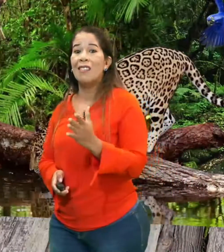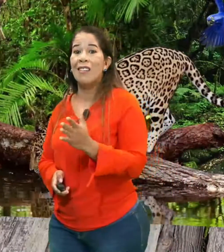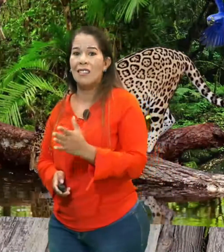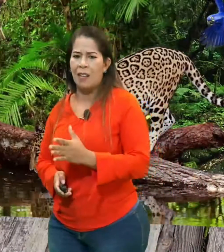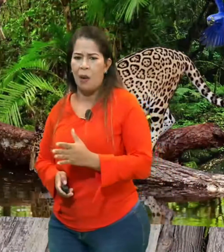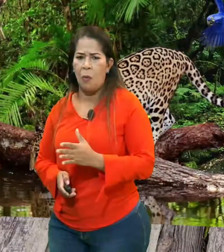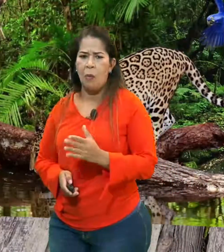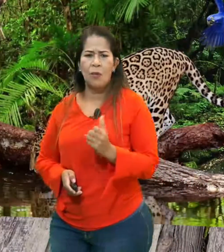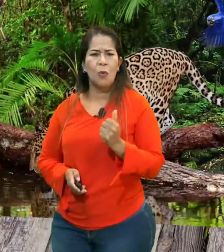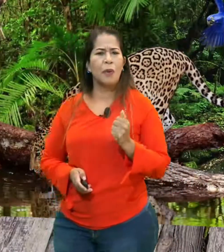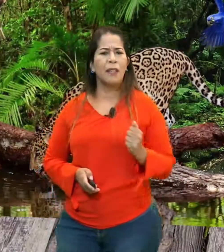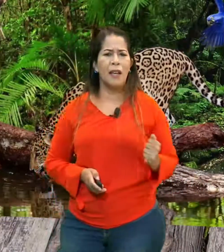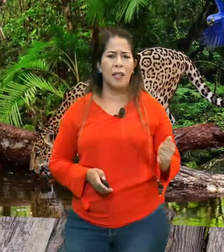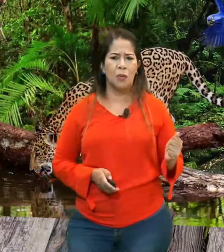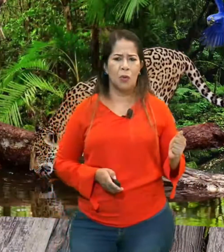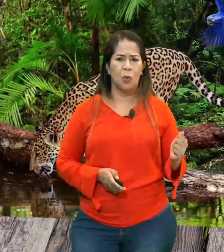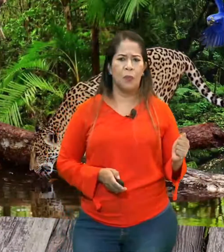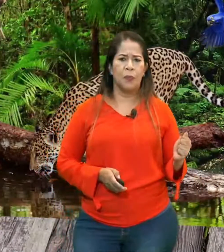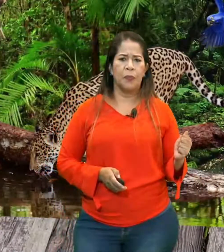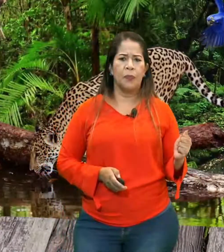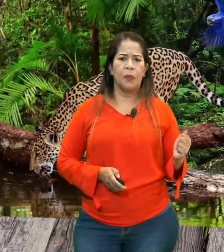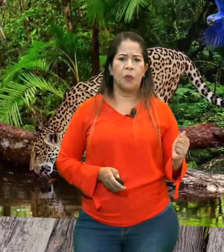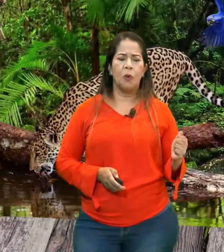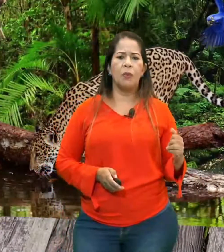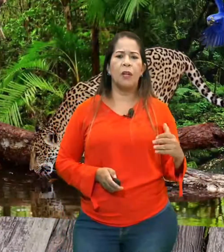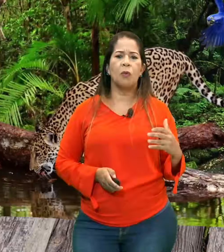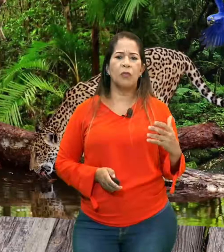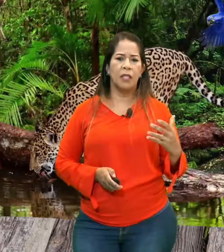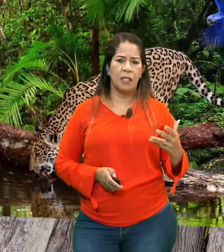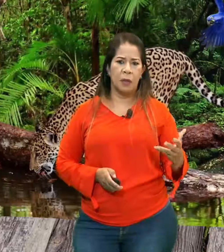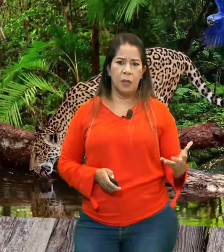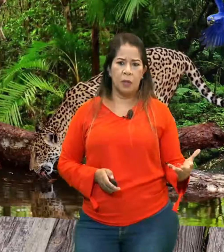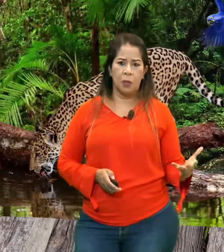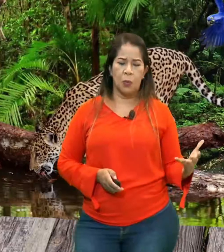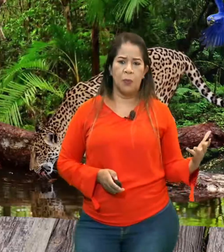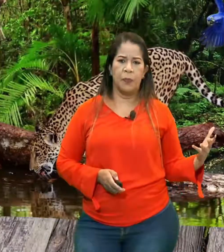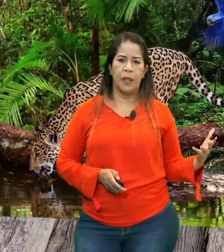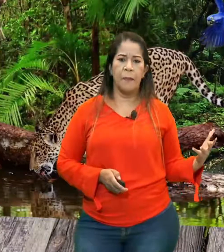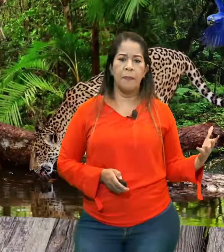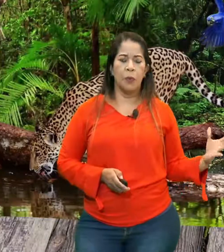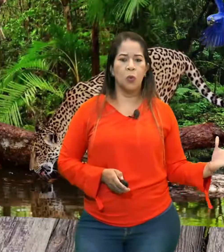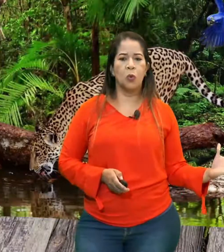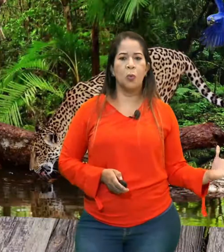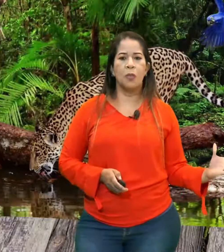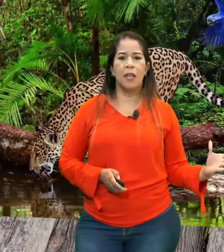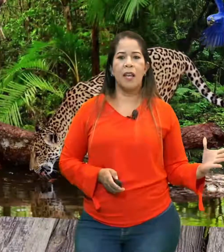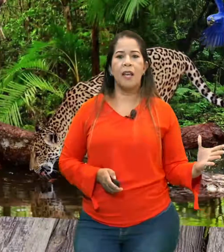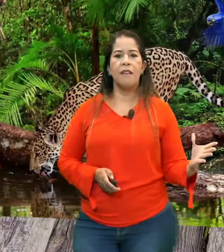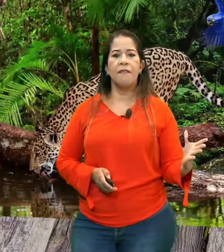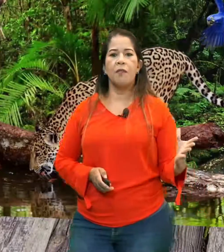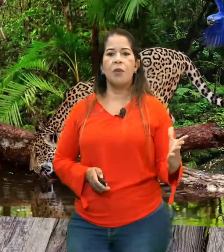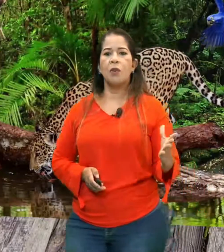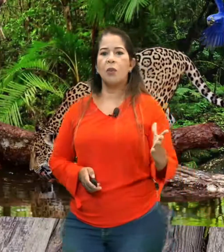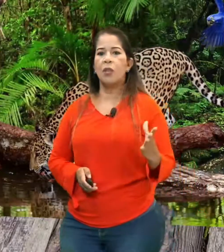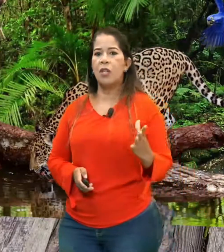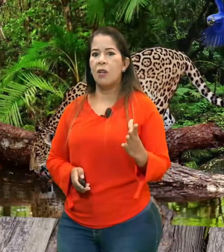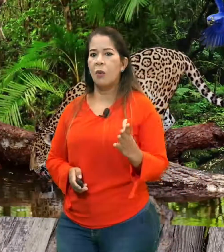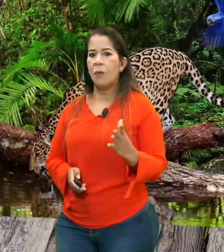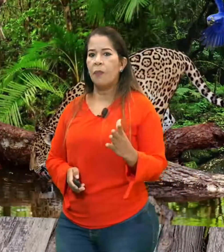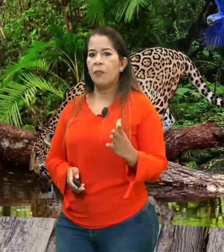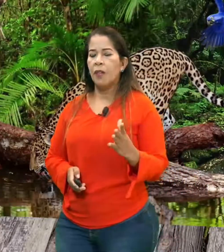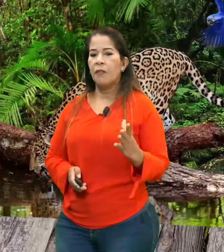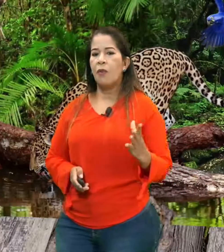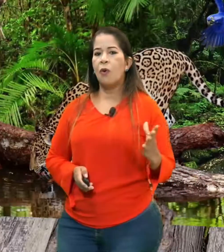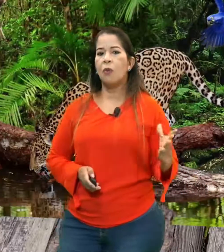mesmo ancestral. Mas como é que é isso? Como que aconteceu isso? Né? Os grupos